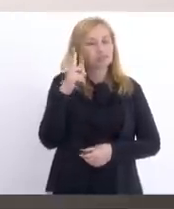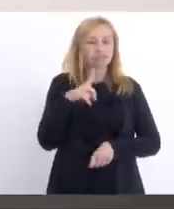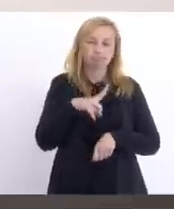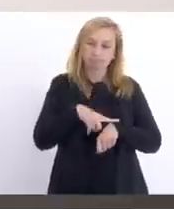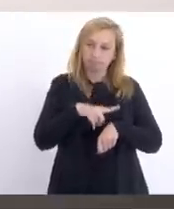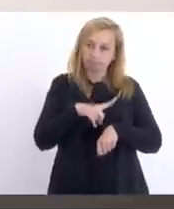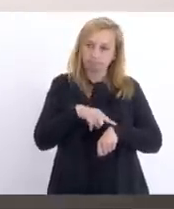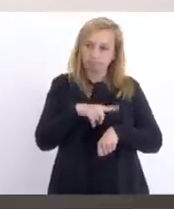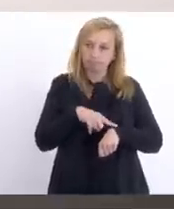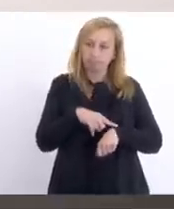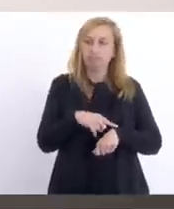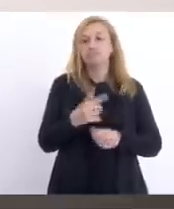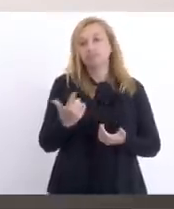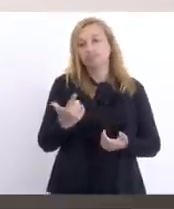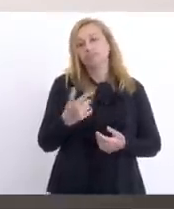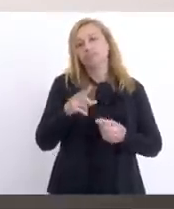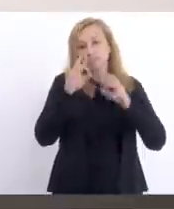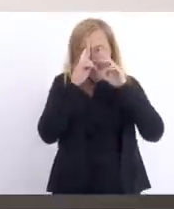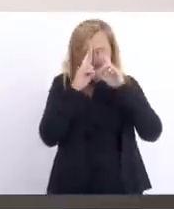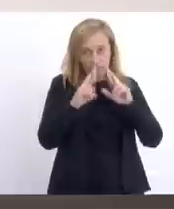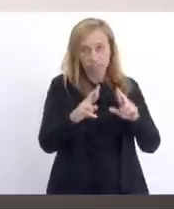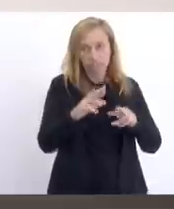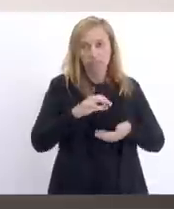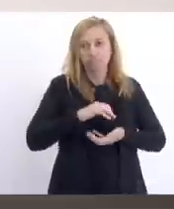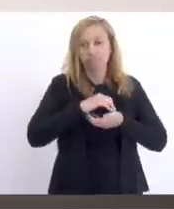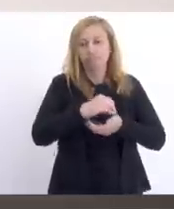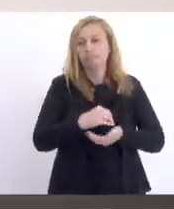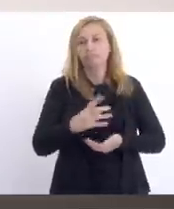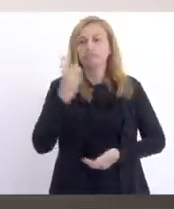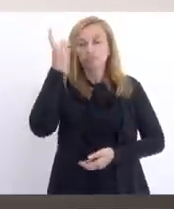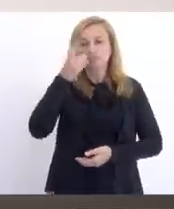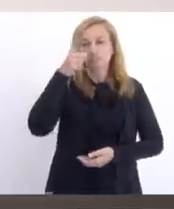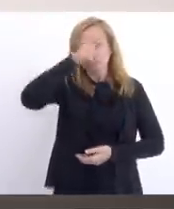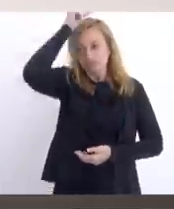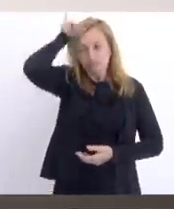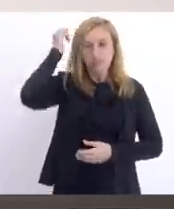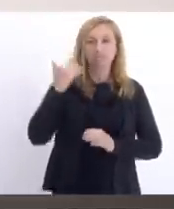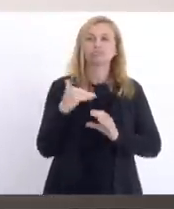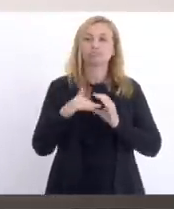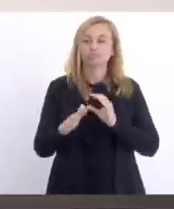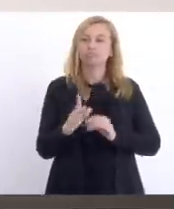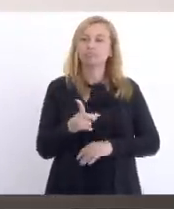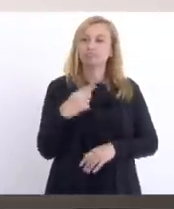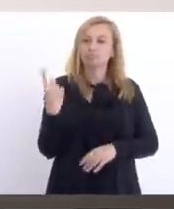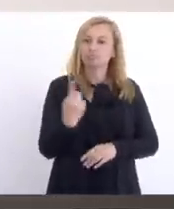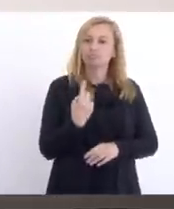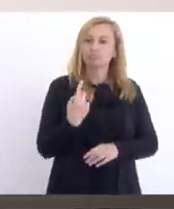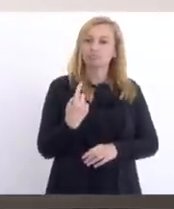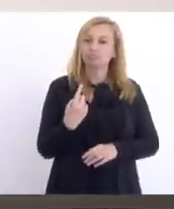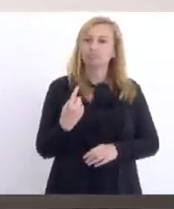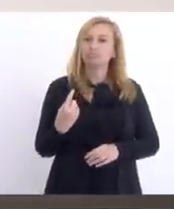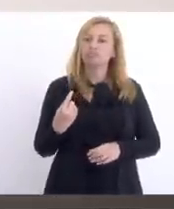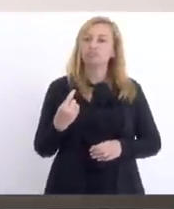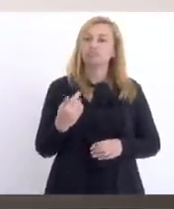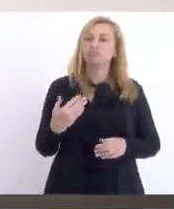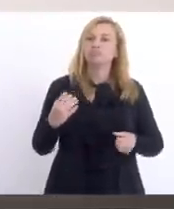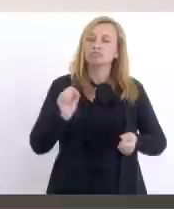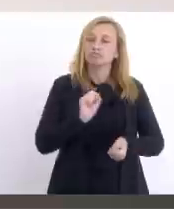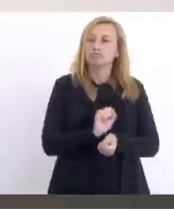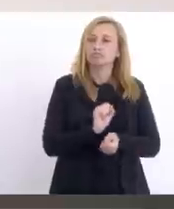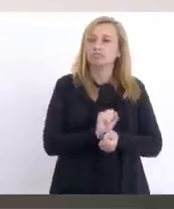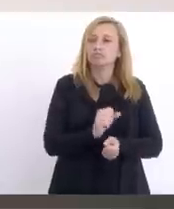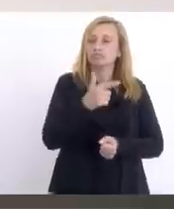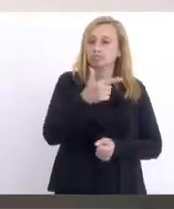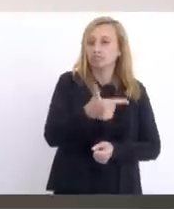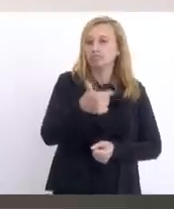momento. Mesmo respeitando o nosso decano, deputado Luiz Paulo, eu queria fazer um encaminhamento de que nós estendêssemos, sim, para 2022, dando